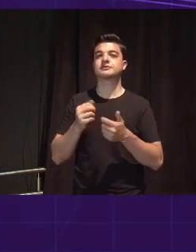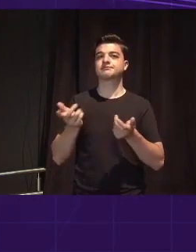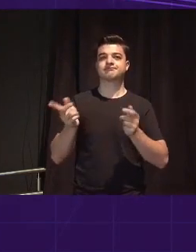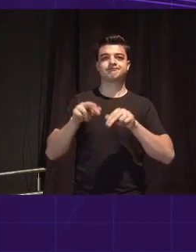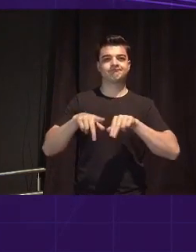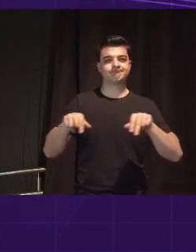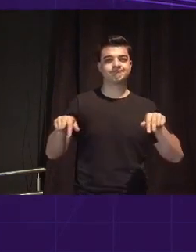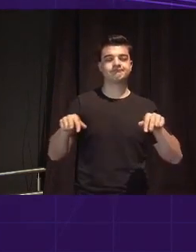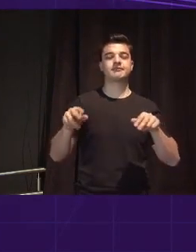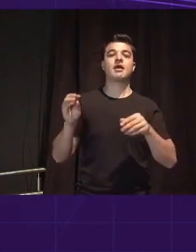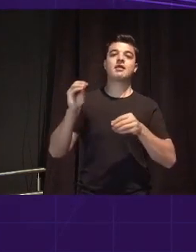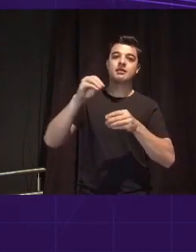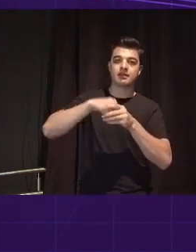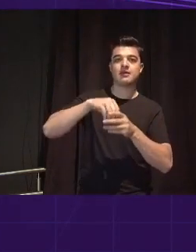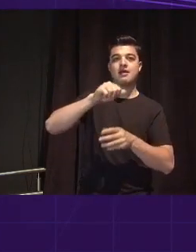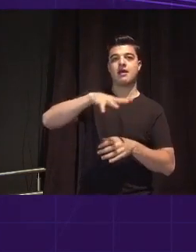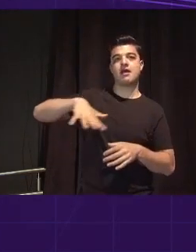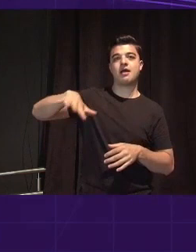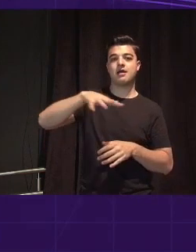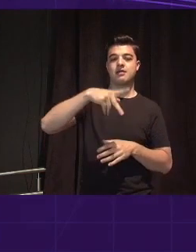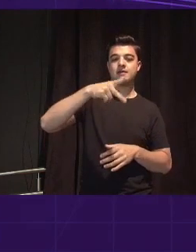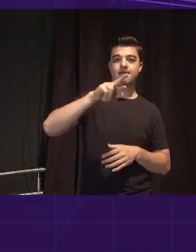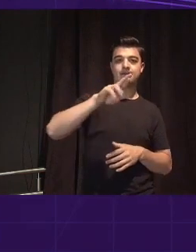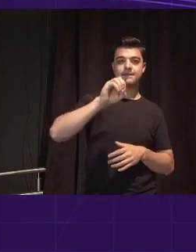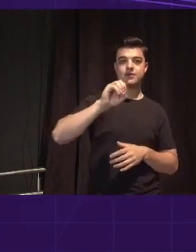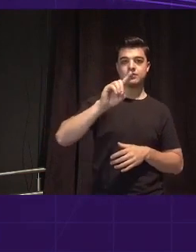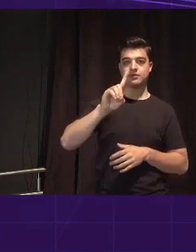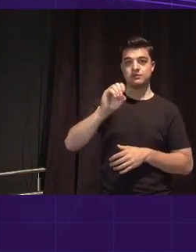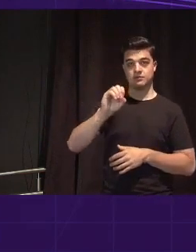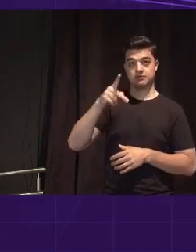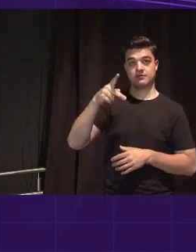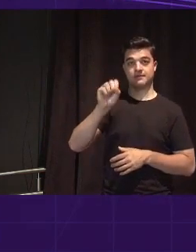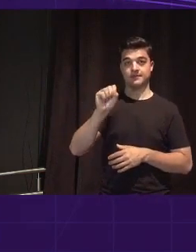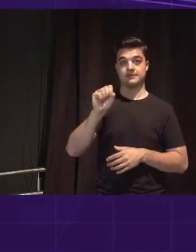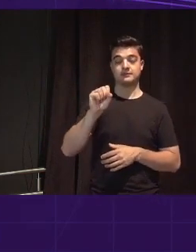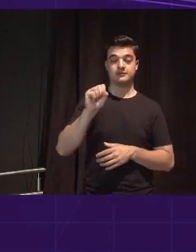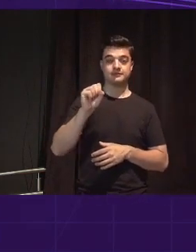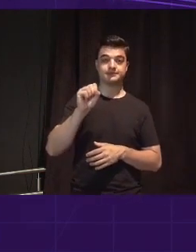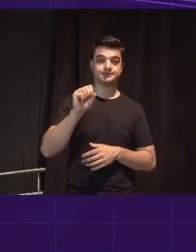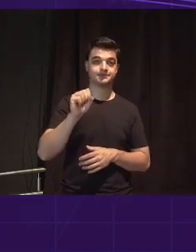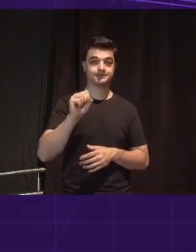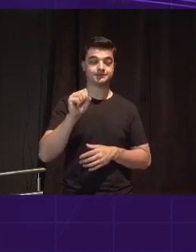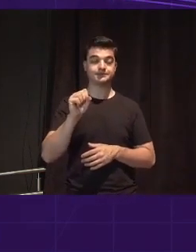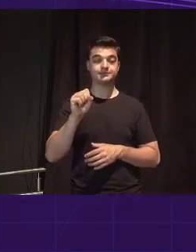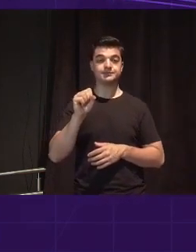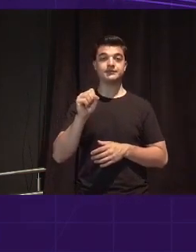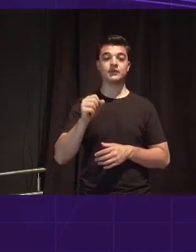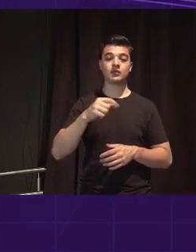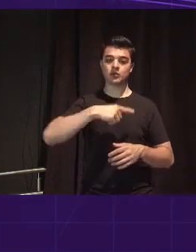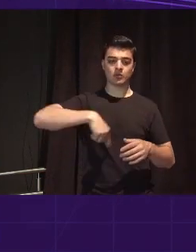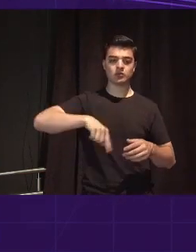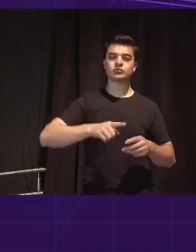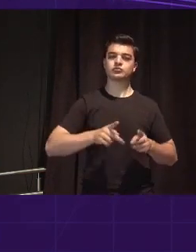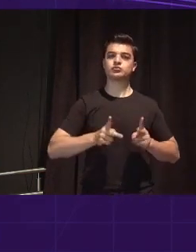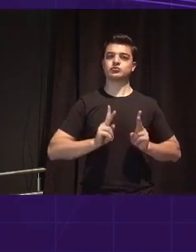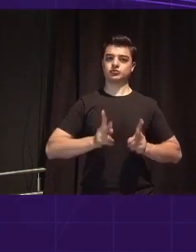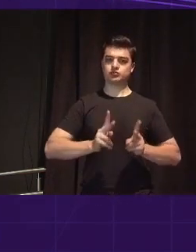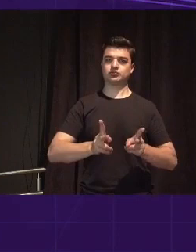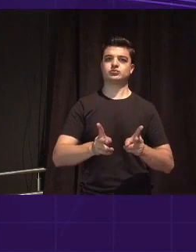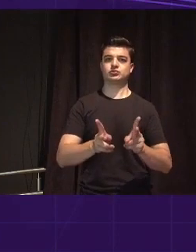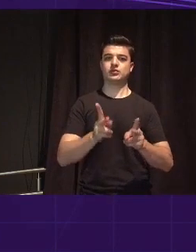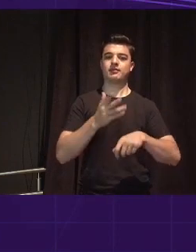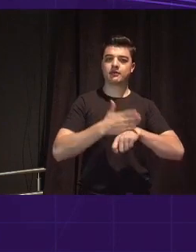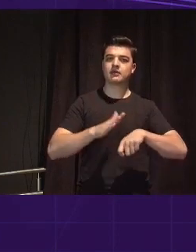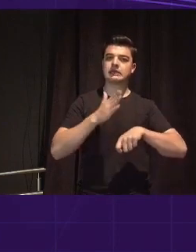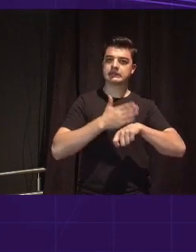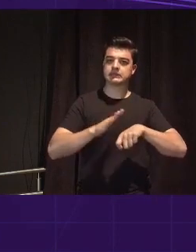Office, né? E a gente não deixou a nossa agilidade, né, fora disso. A gente continuou potencializando nossos